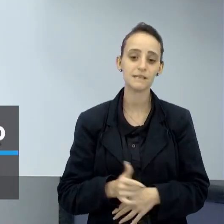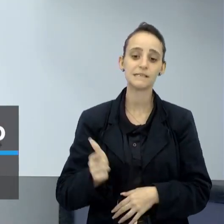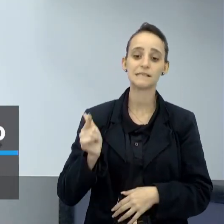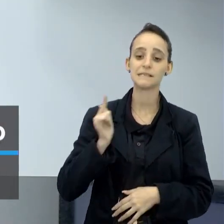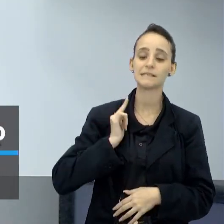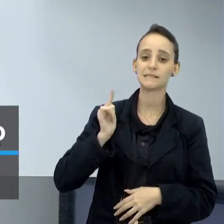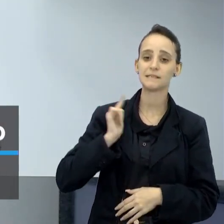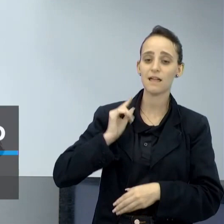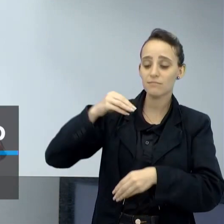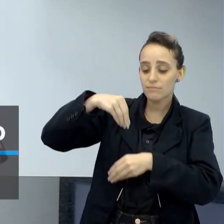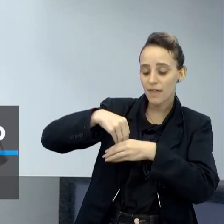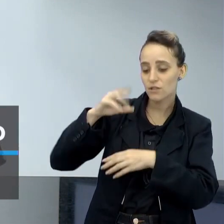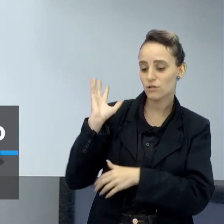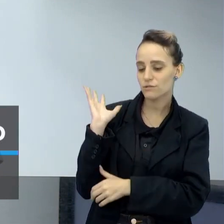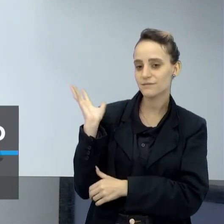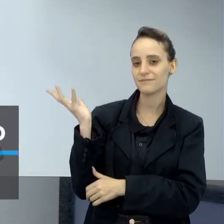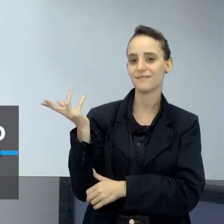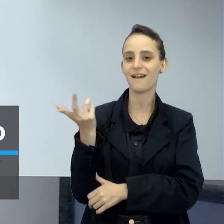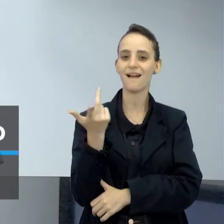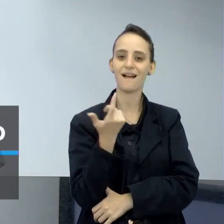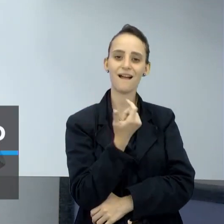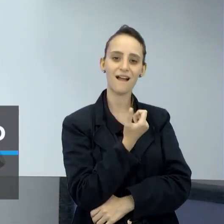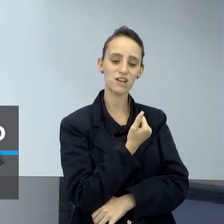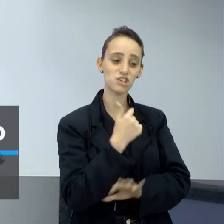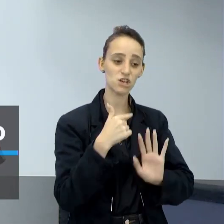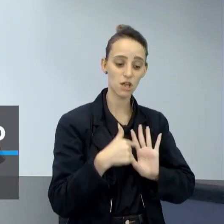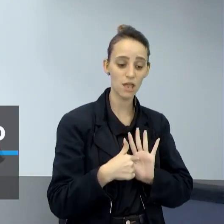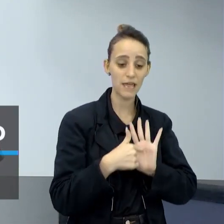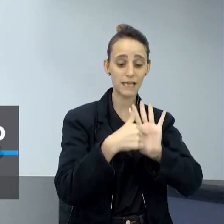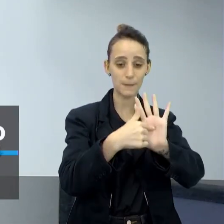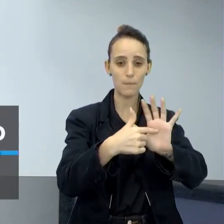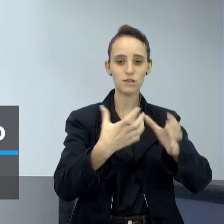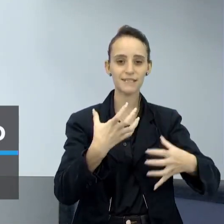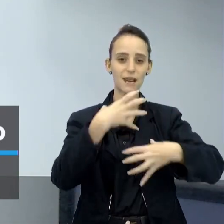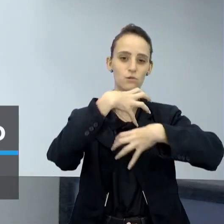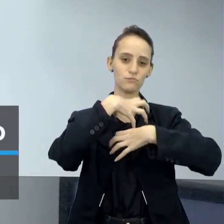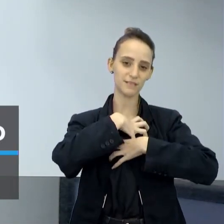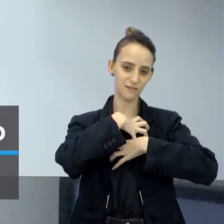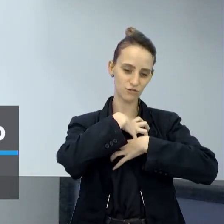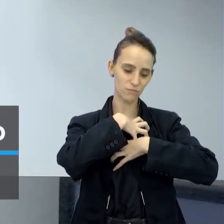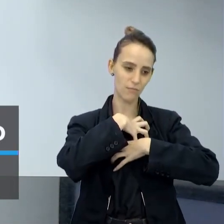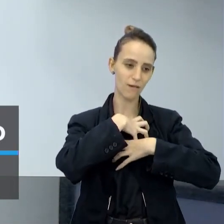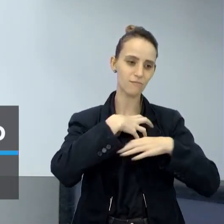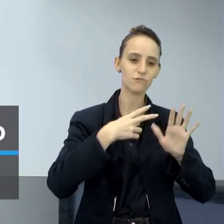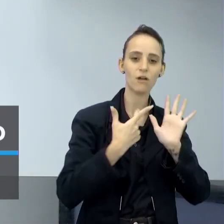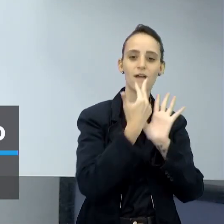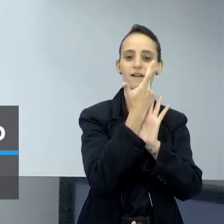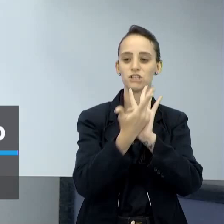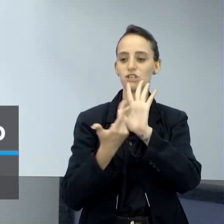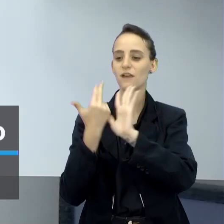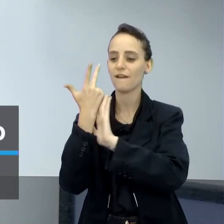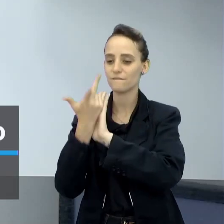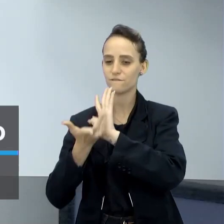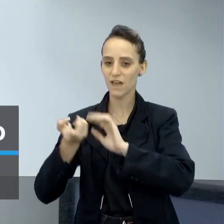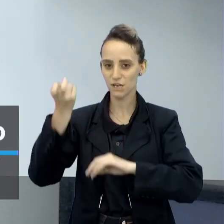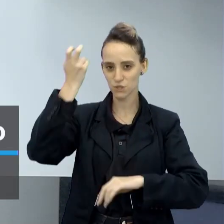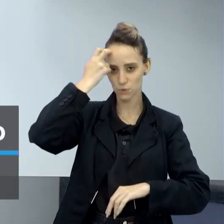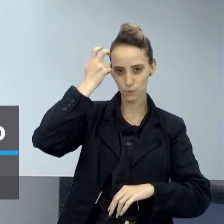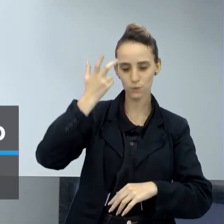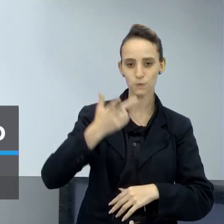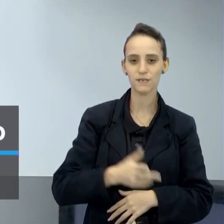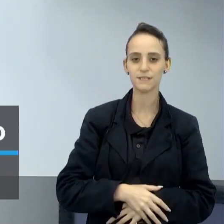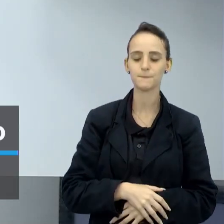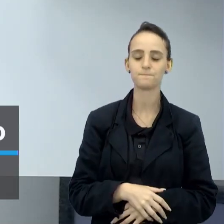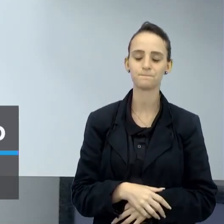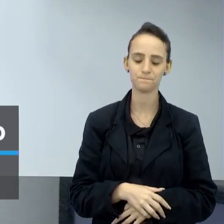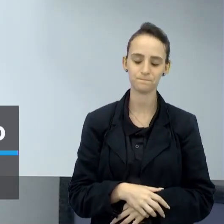da arte que transmitem essa diversidade, esse encontro realmente